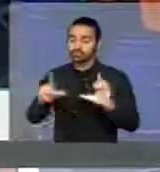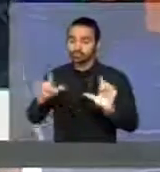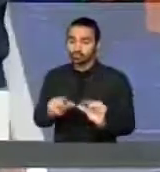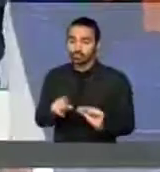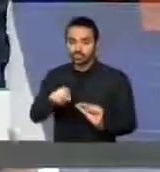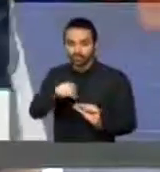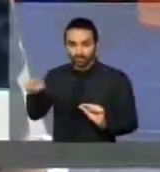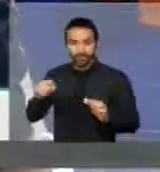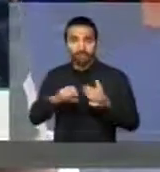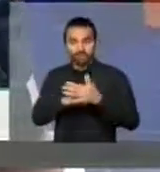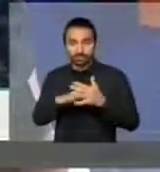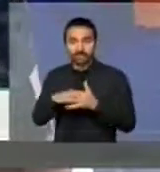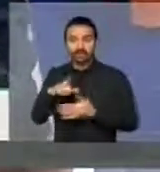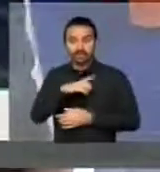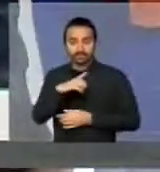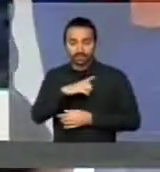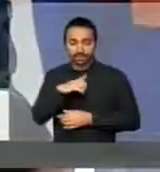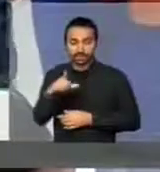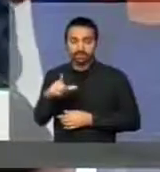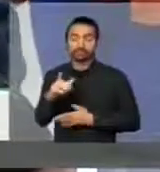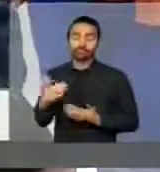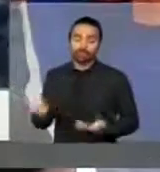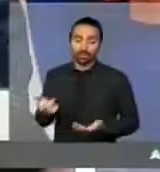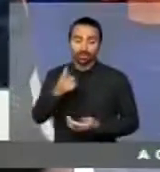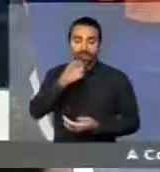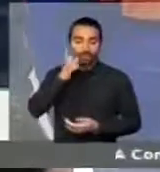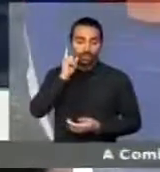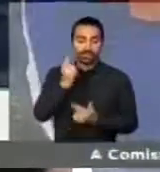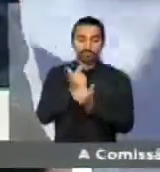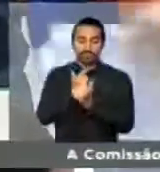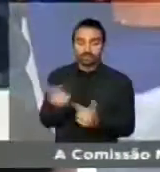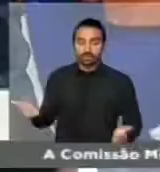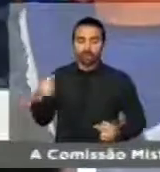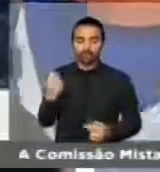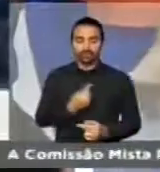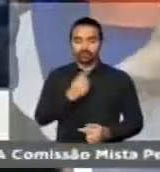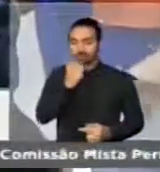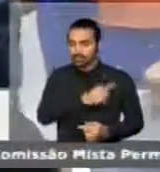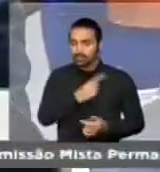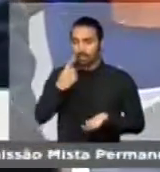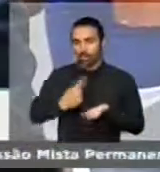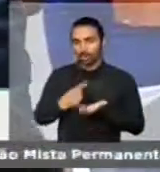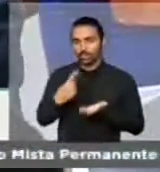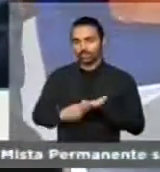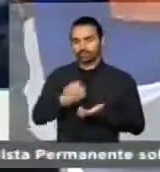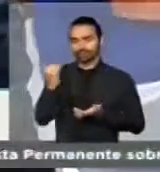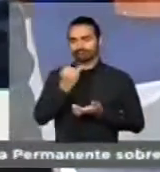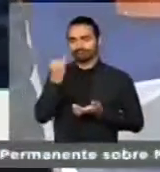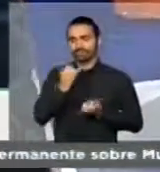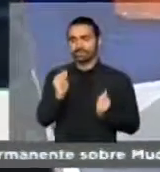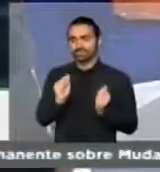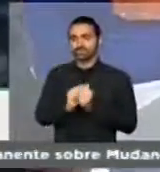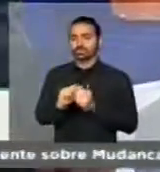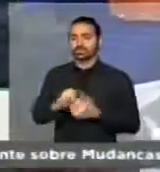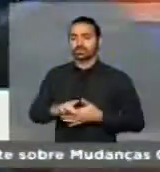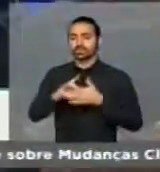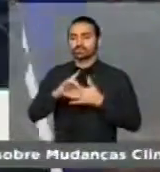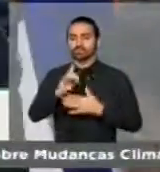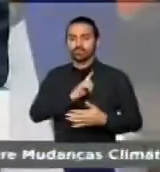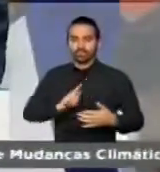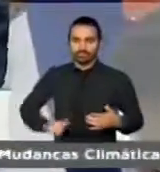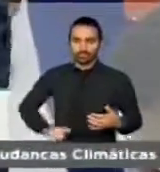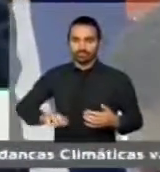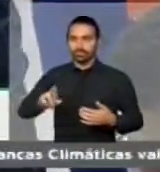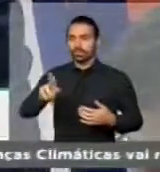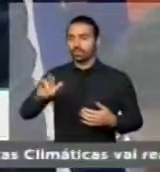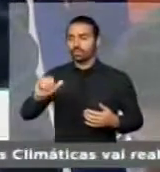empresa tinha junto ao governo do estado. E ontem, finalmente, nós chegamos a um acordo importante, liderado pelo governador Rui Costa, para